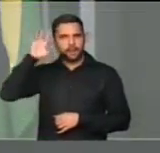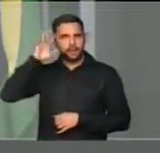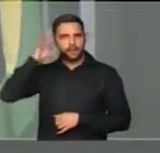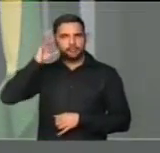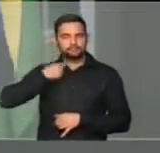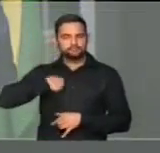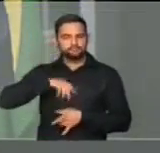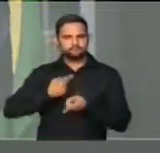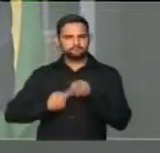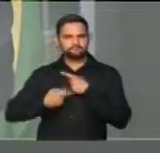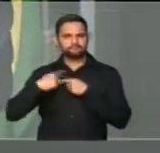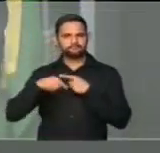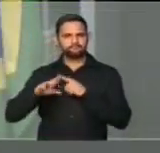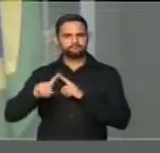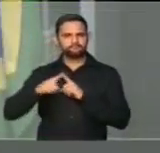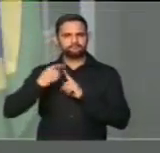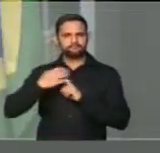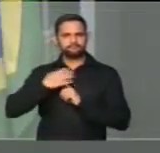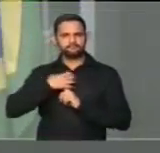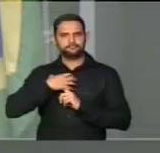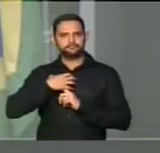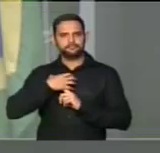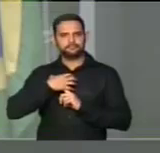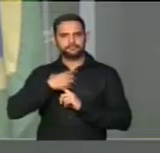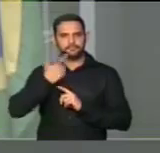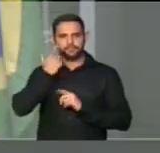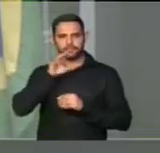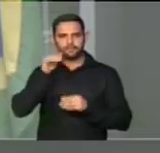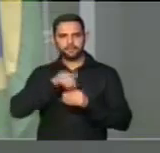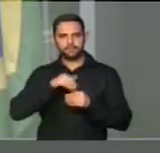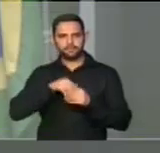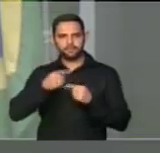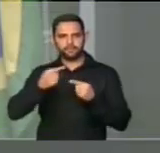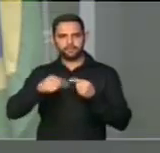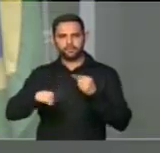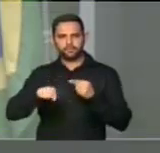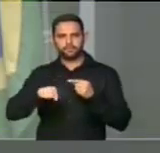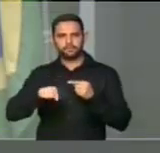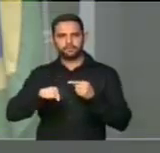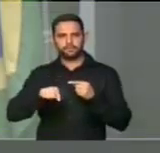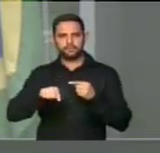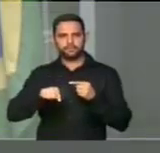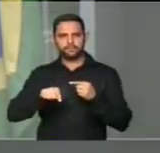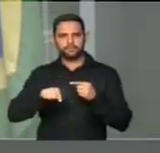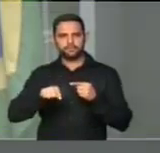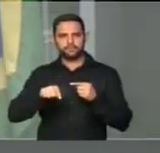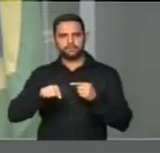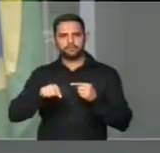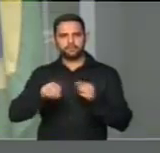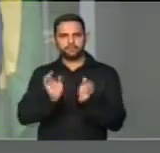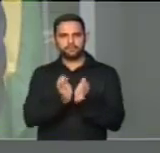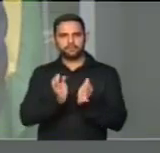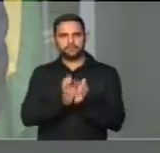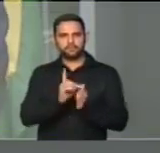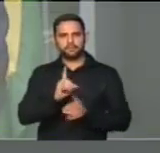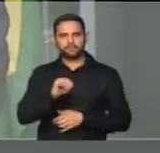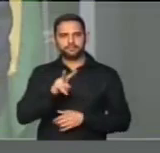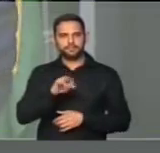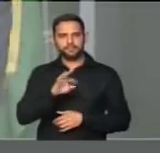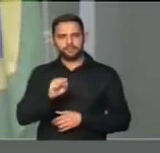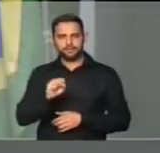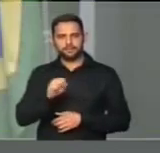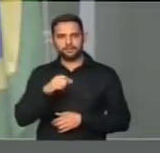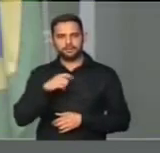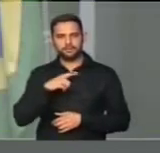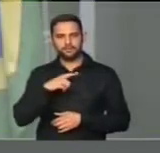tentaram constranger o brasileiro e jogar o eleitor contra o candidato adversário. As